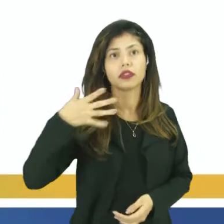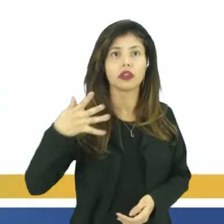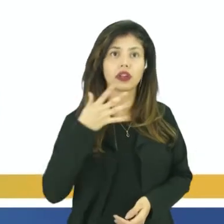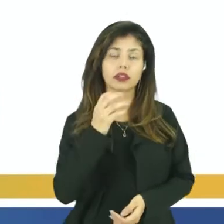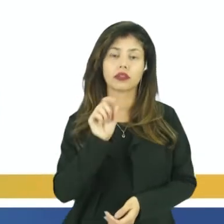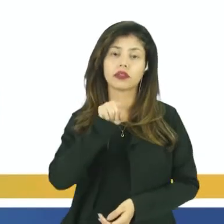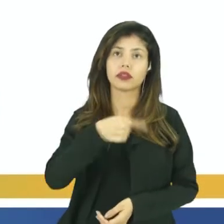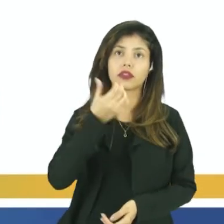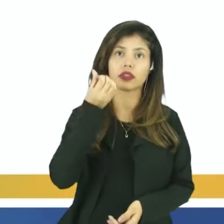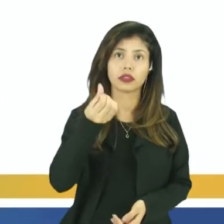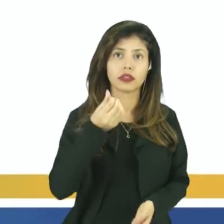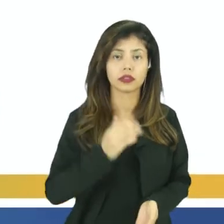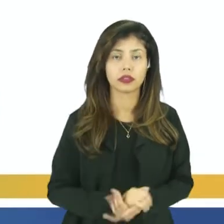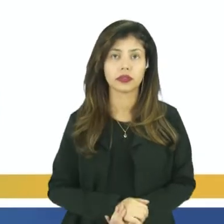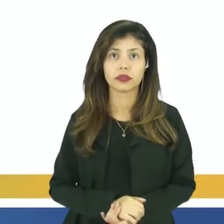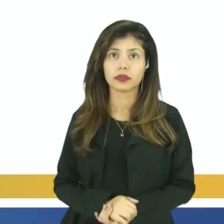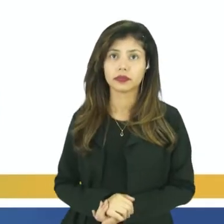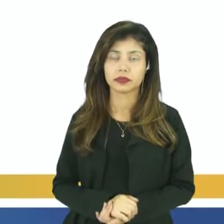24,6,